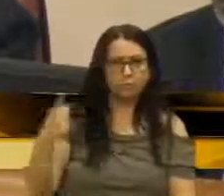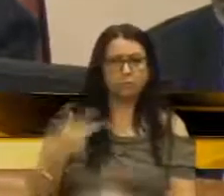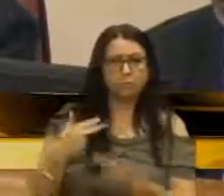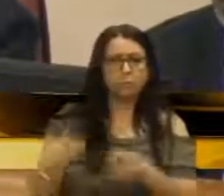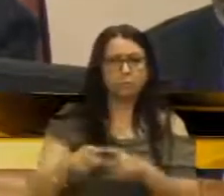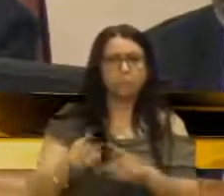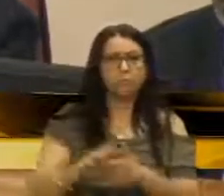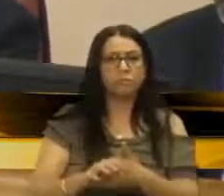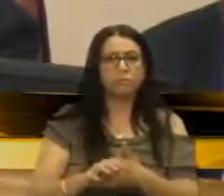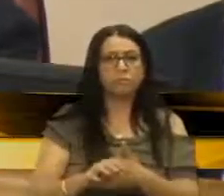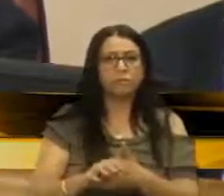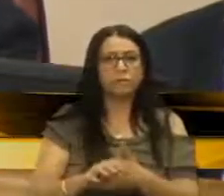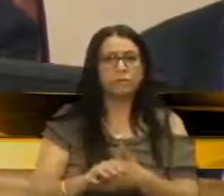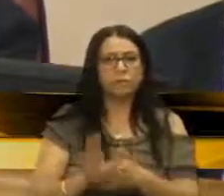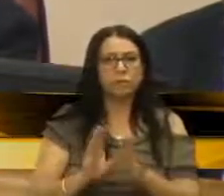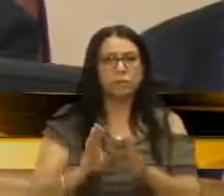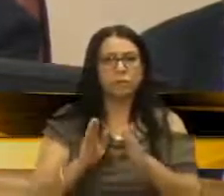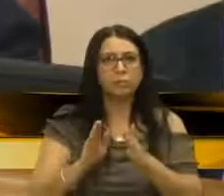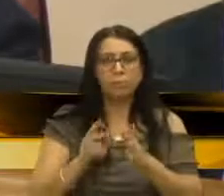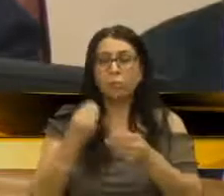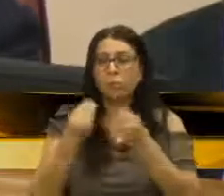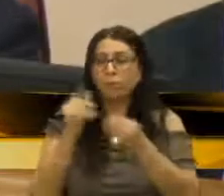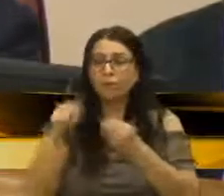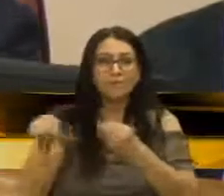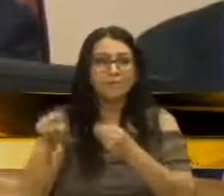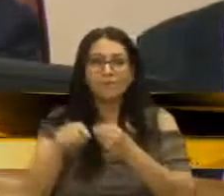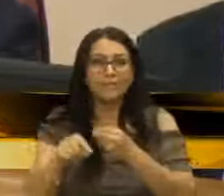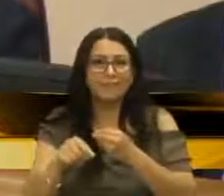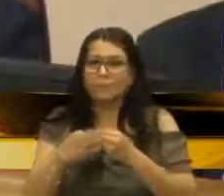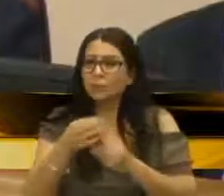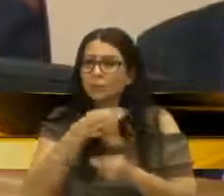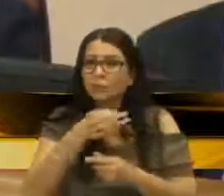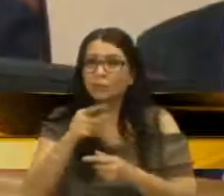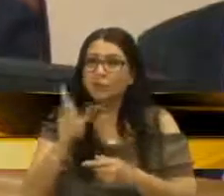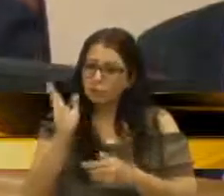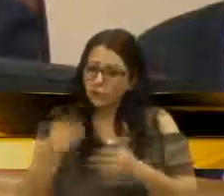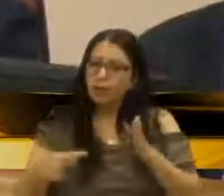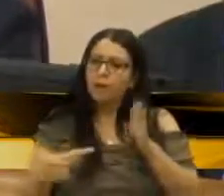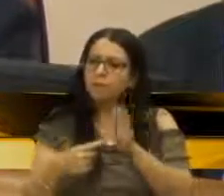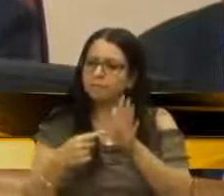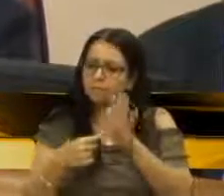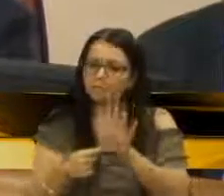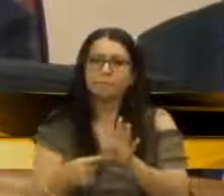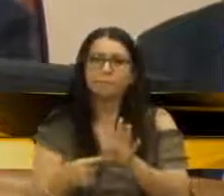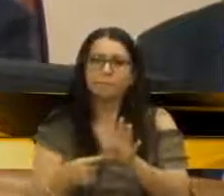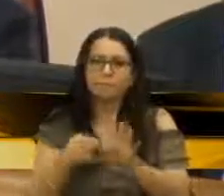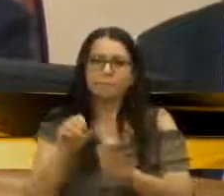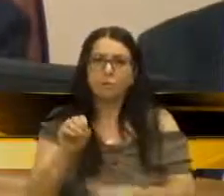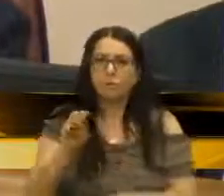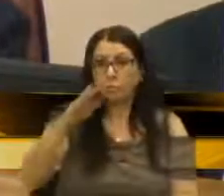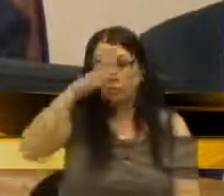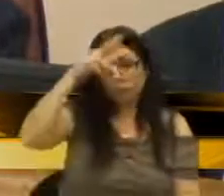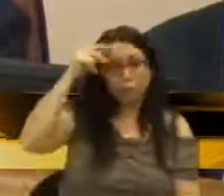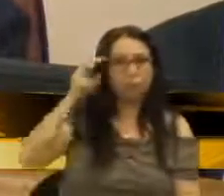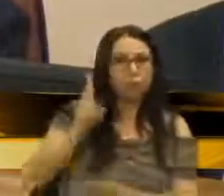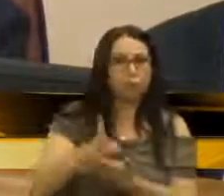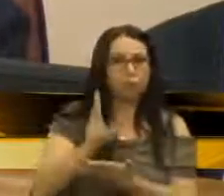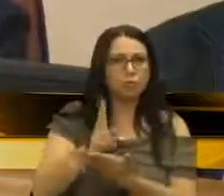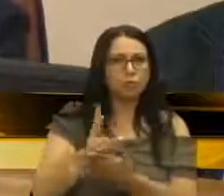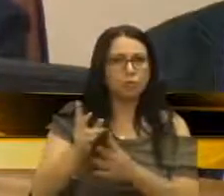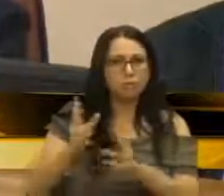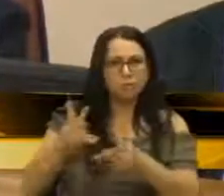é que é as condições precárias da subprefeitura gente já trouxe a denúncia aqui as suas peças são professores continuam com